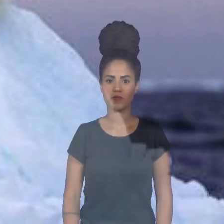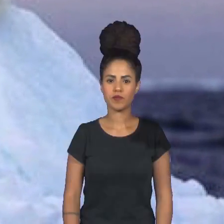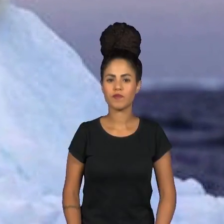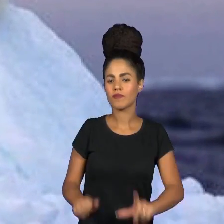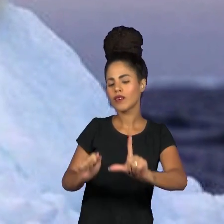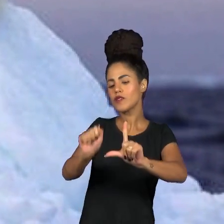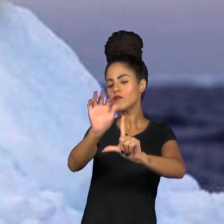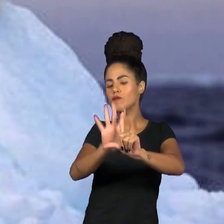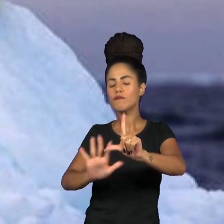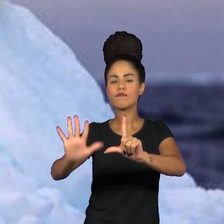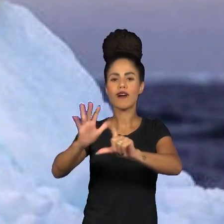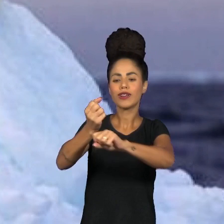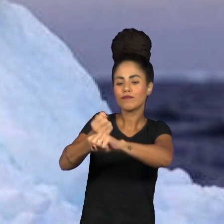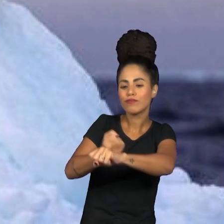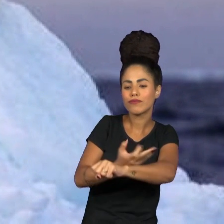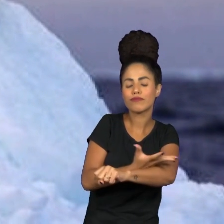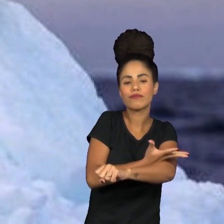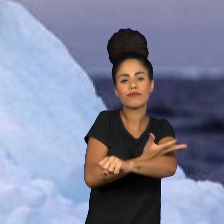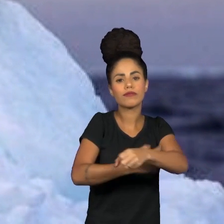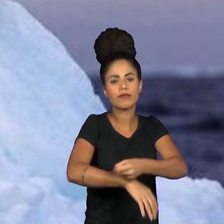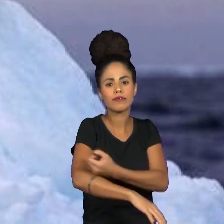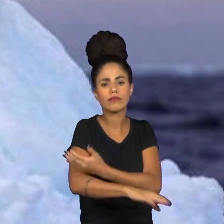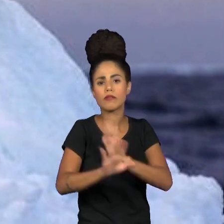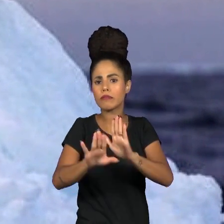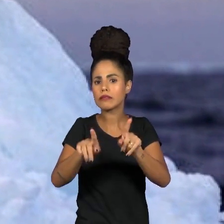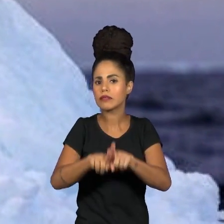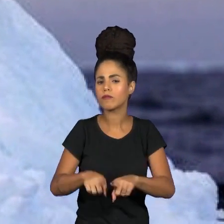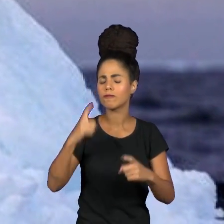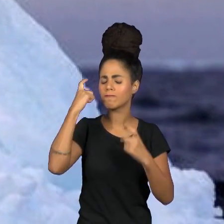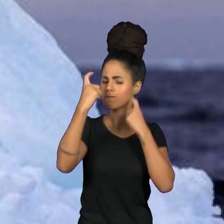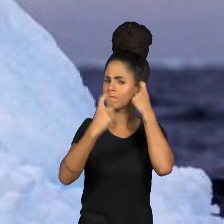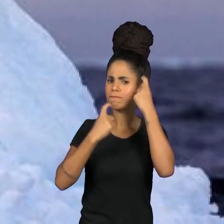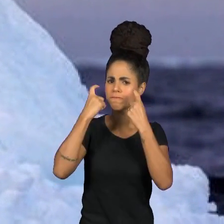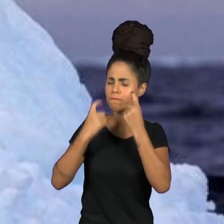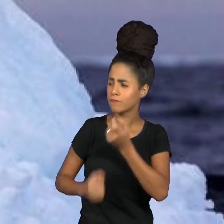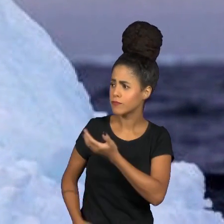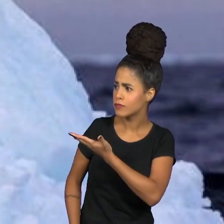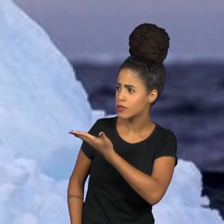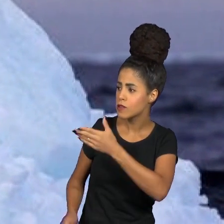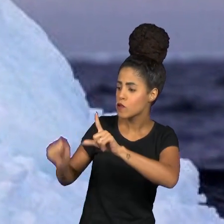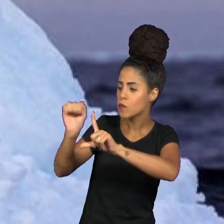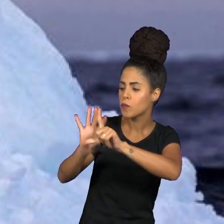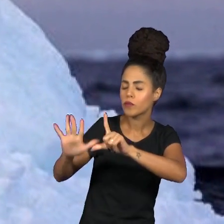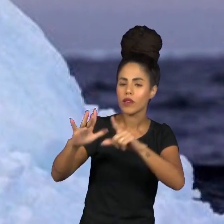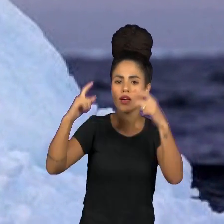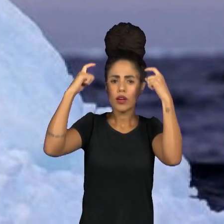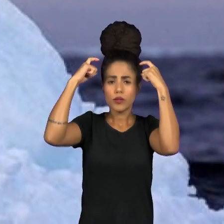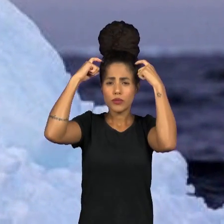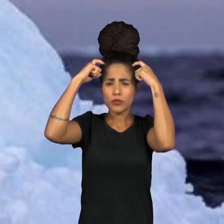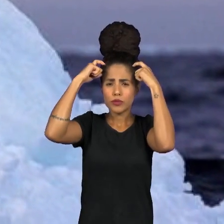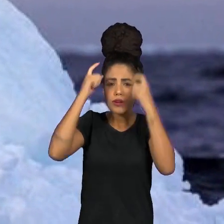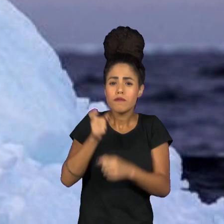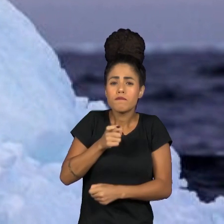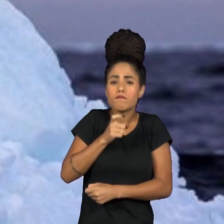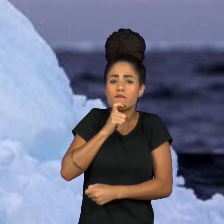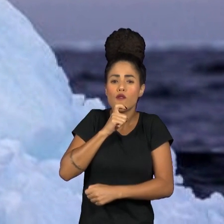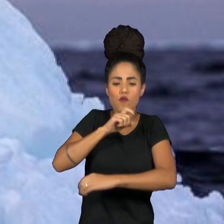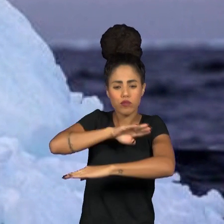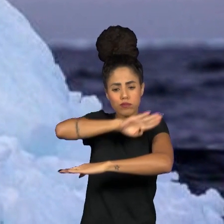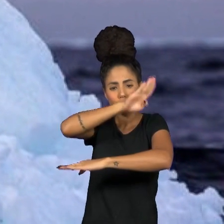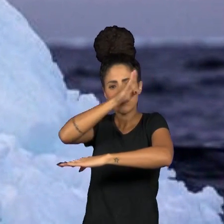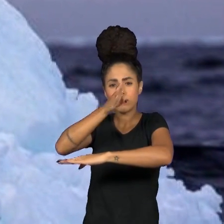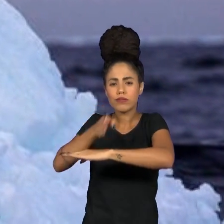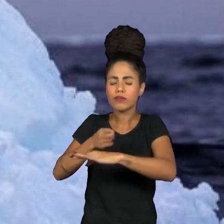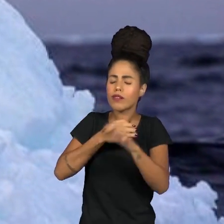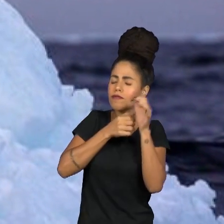imagem que emociona e desperta preocupação. Esta foto de urso polar dormindo em um iceberg circulou